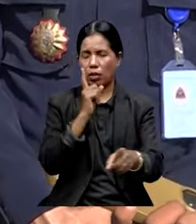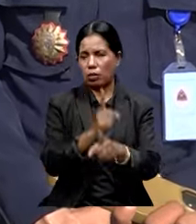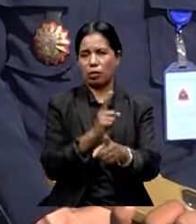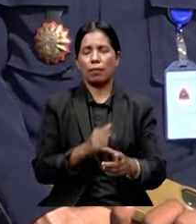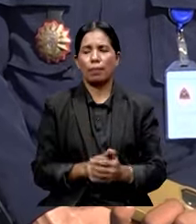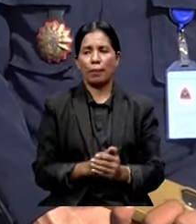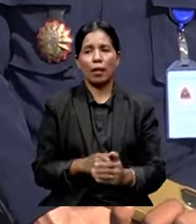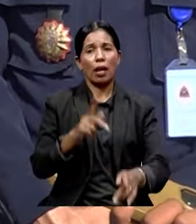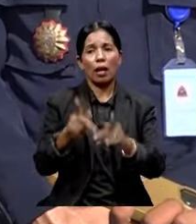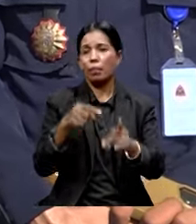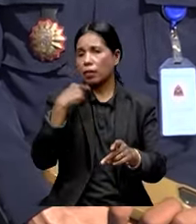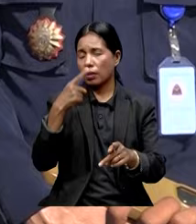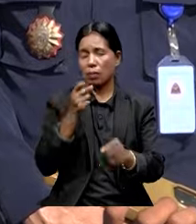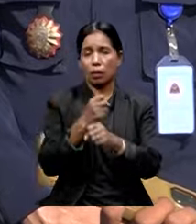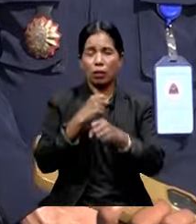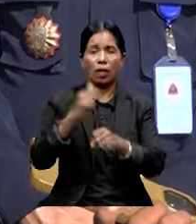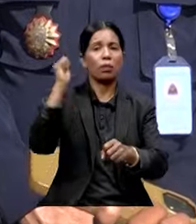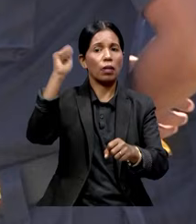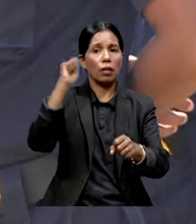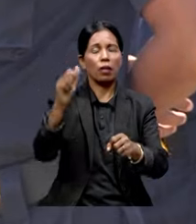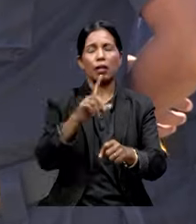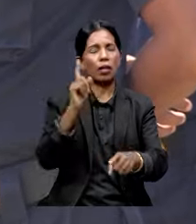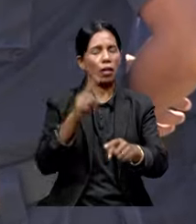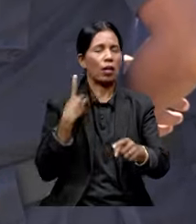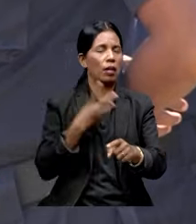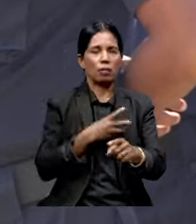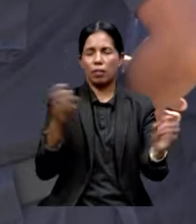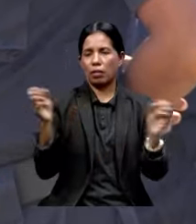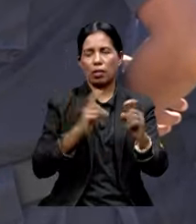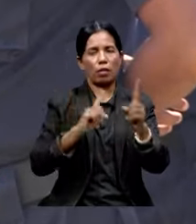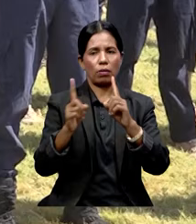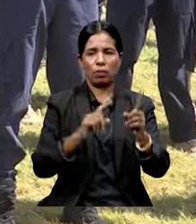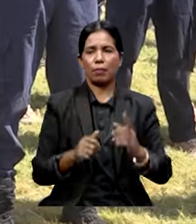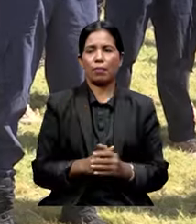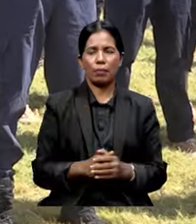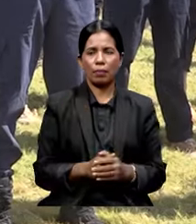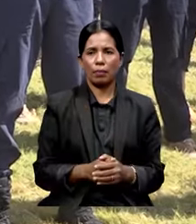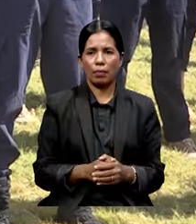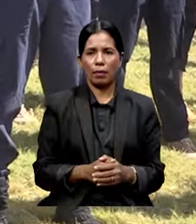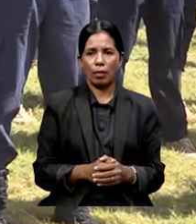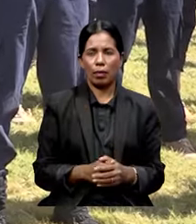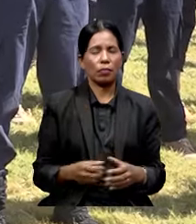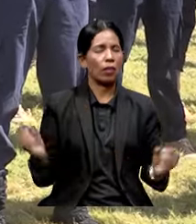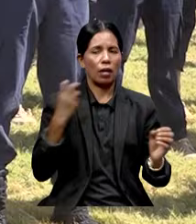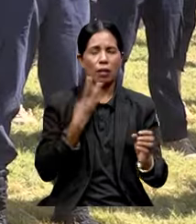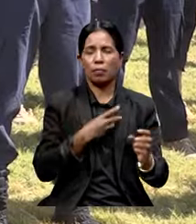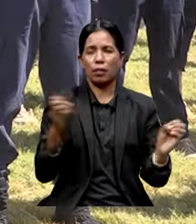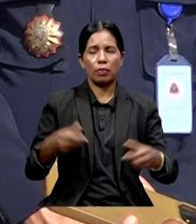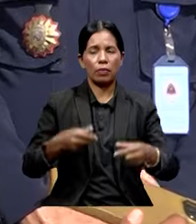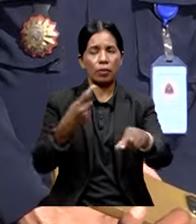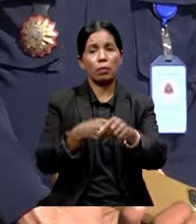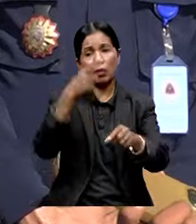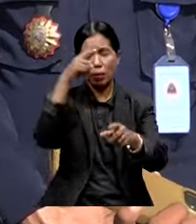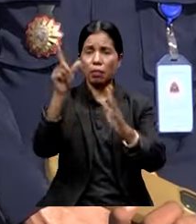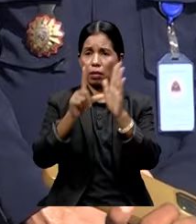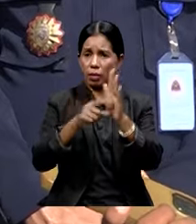individu ida nebe maka to halo demonstrasao. Ne ami se la tolera baida ne. Ne la tolera. Tama lei ma tete. Laos dia kata ami bandu